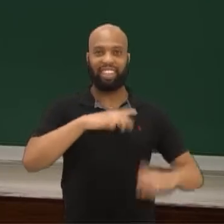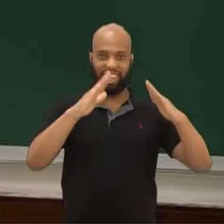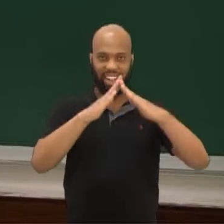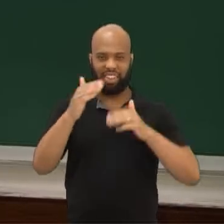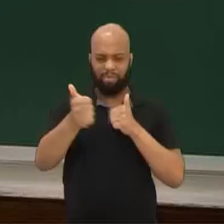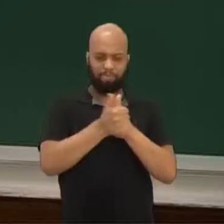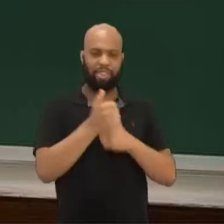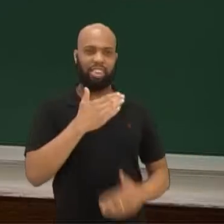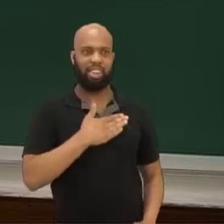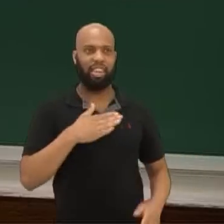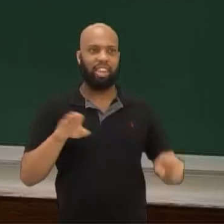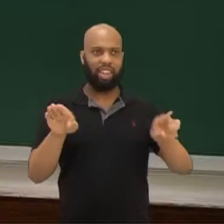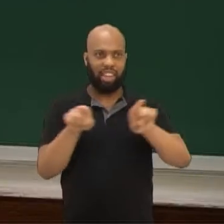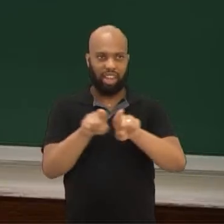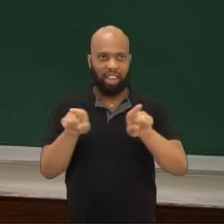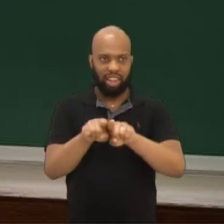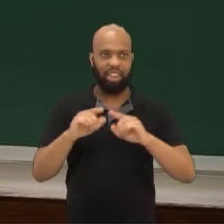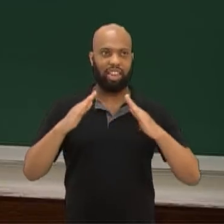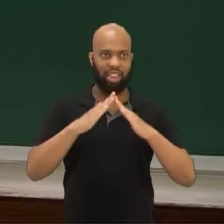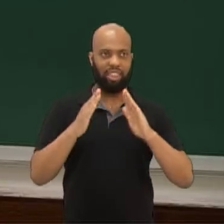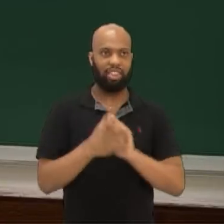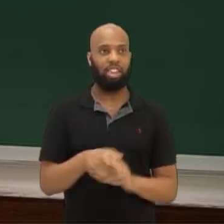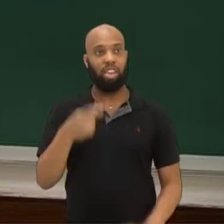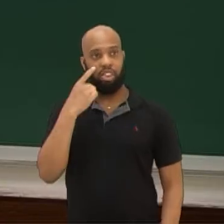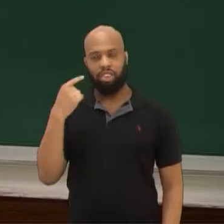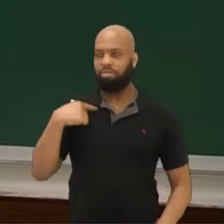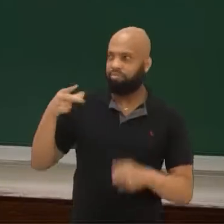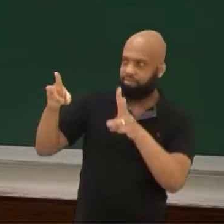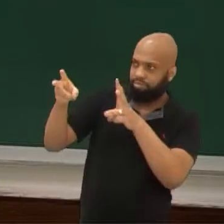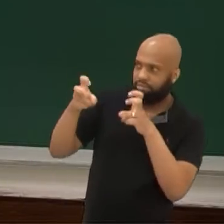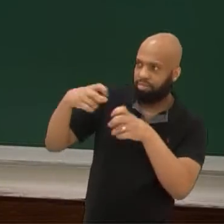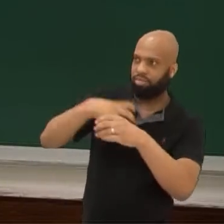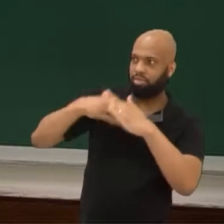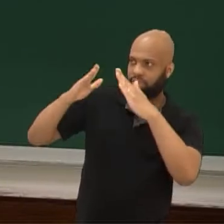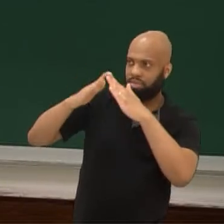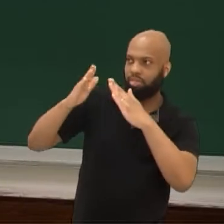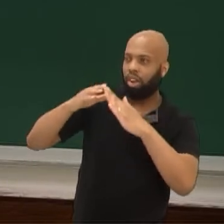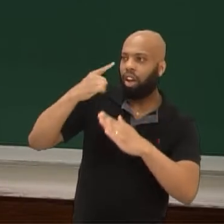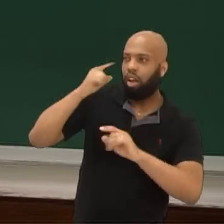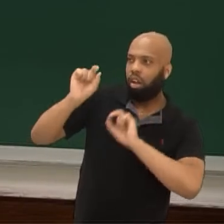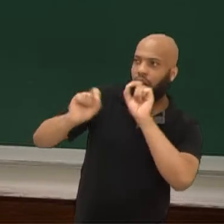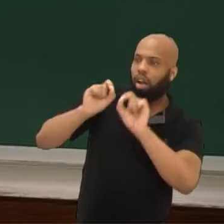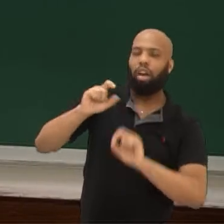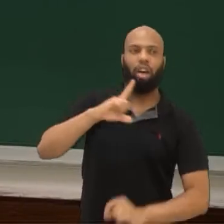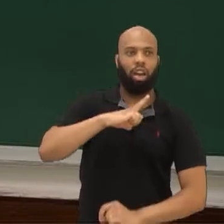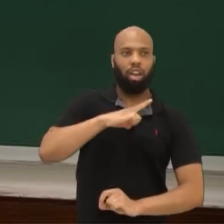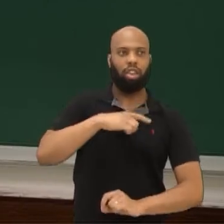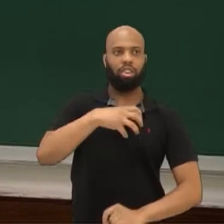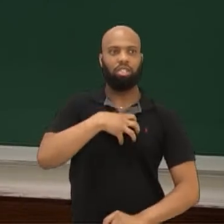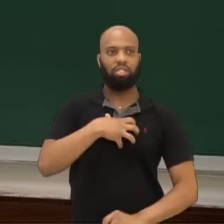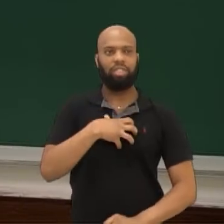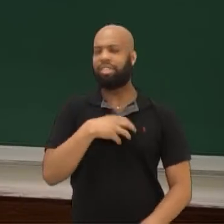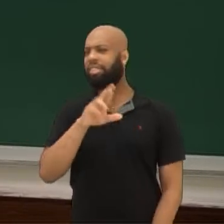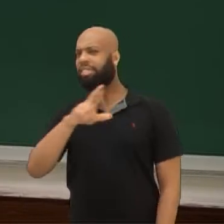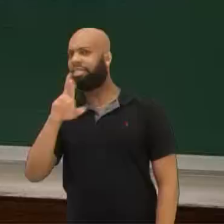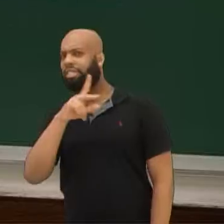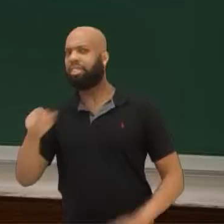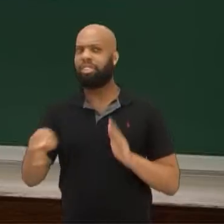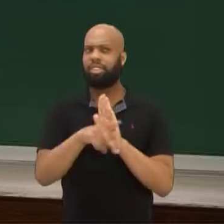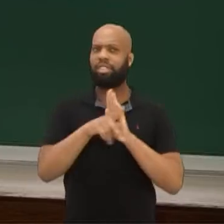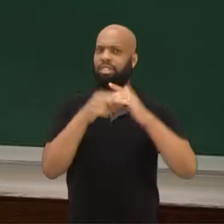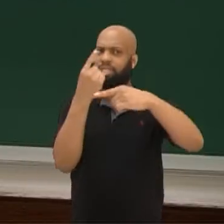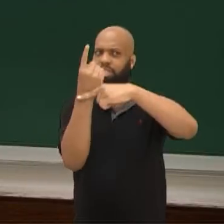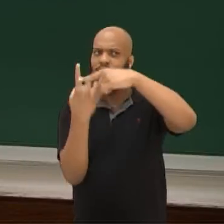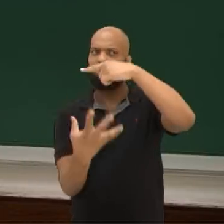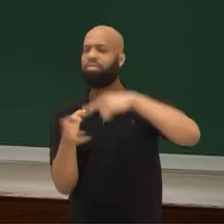casa também. Olha, então aqui, ó. A professora observou essa casa e verificou que o quê? Que não tem uma angulação aqui de